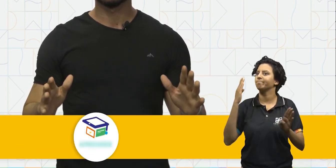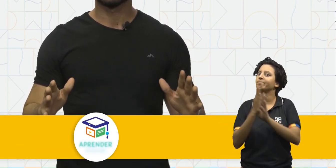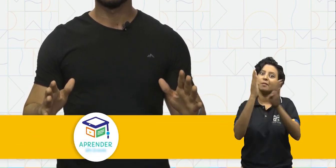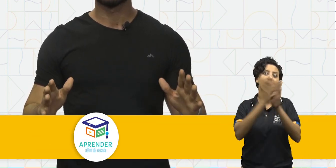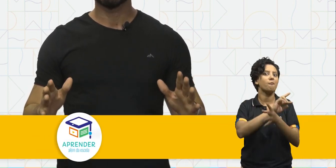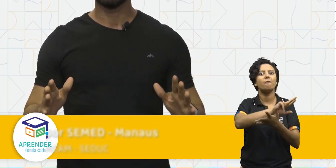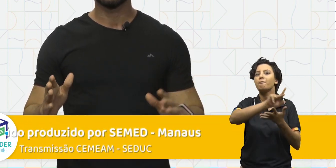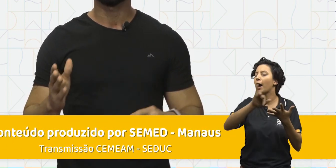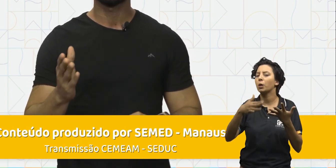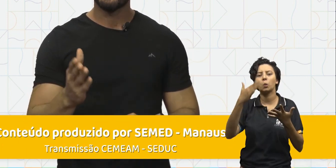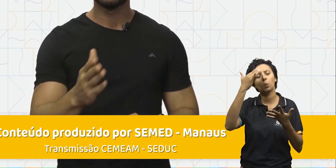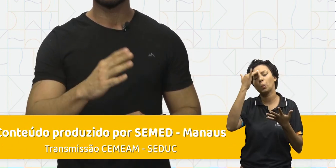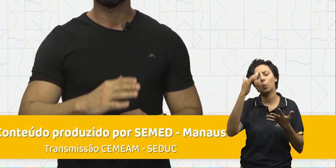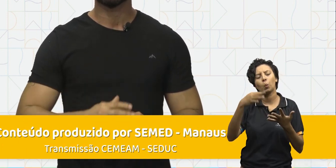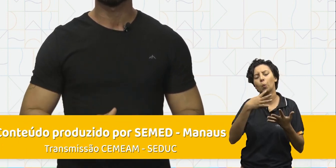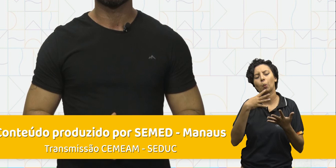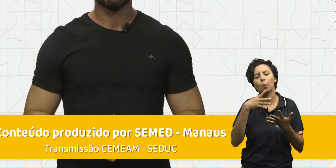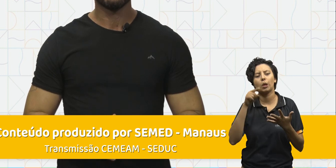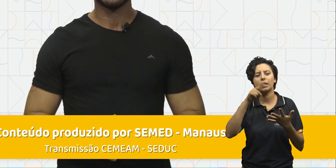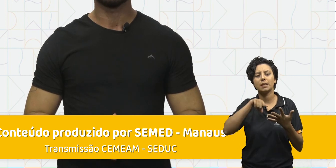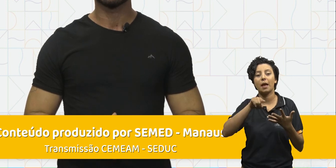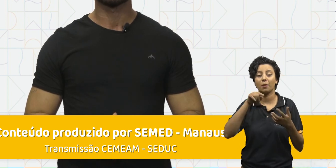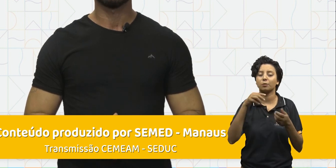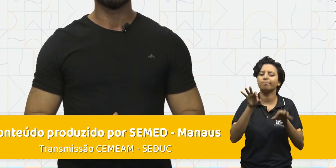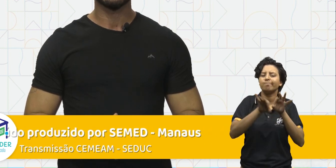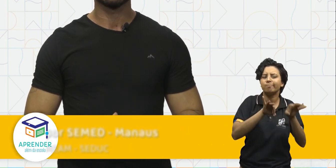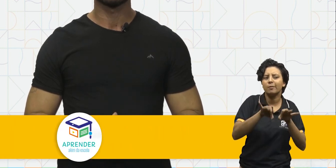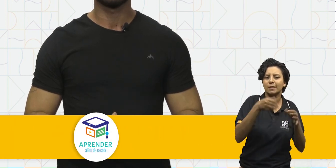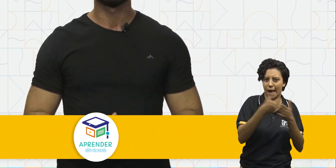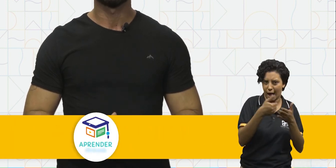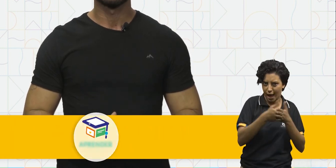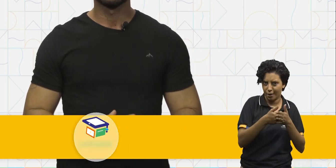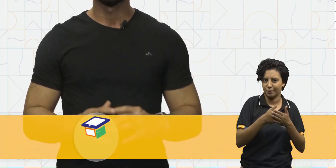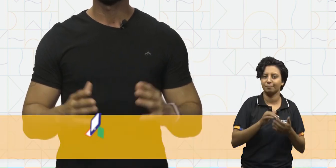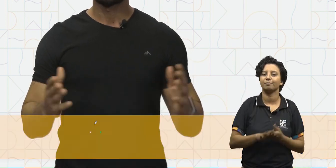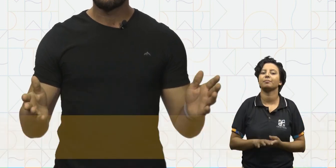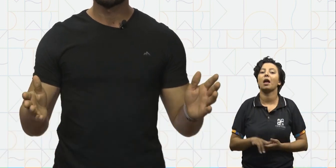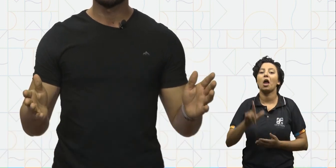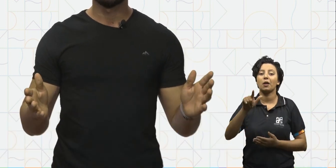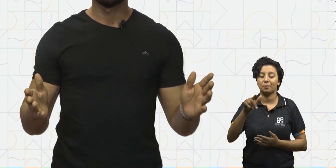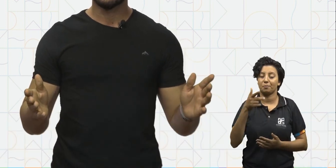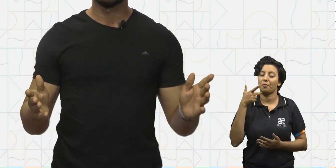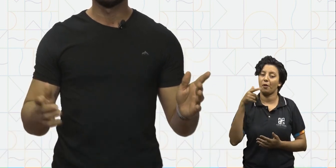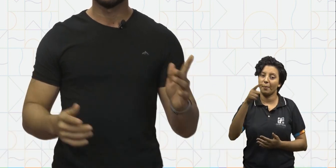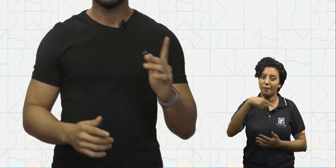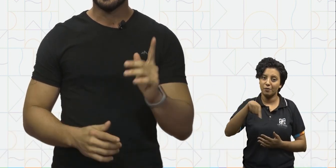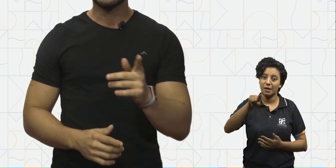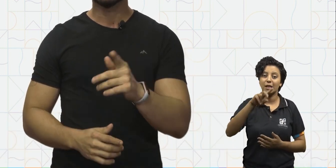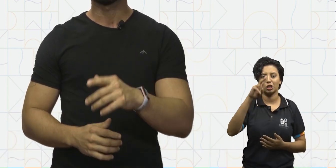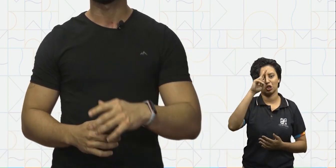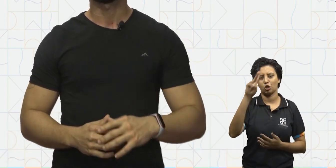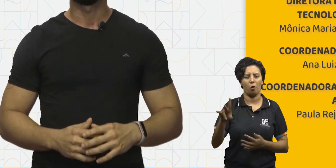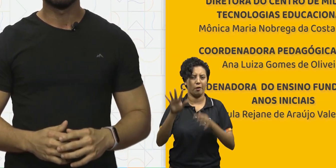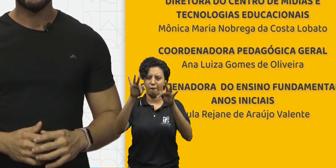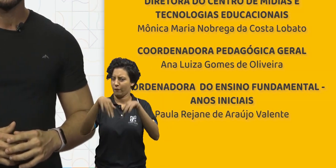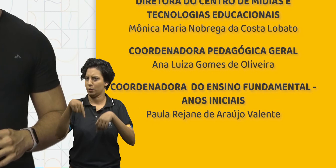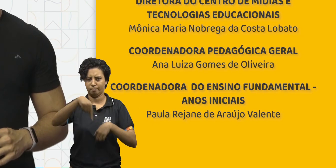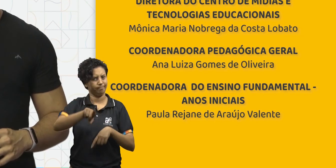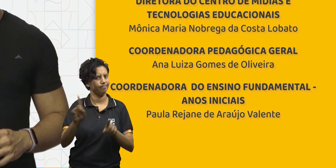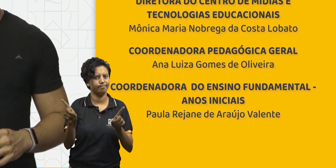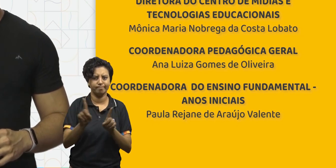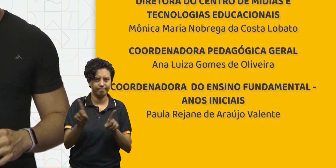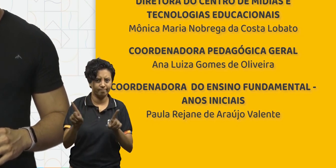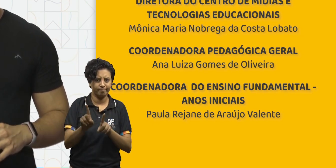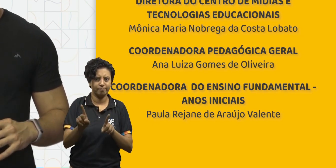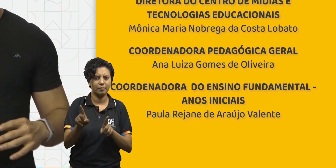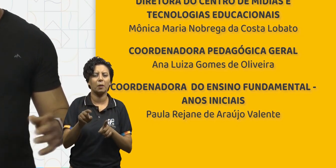muita coisa que não sabia enquanto preparava com carinho essa aula para você. E como sempre falo, essa história não acaba